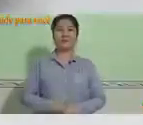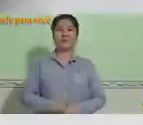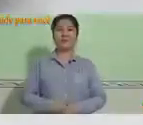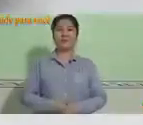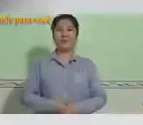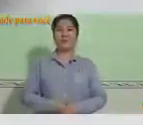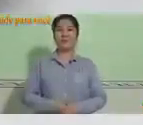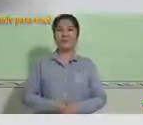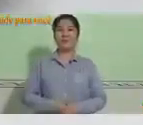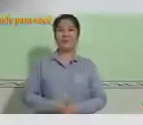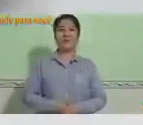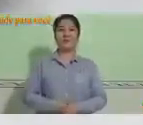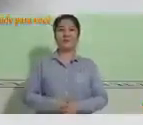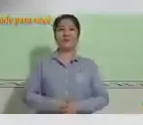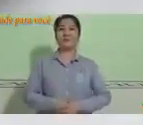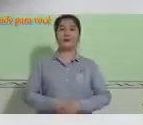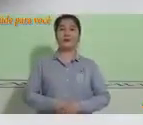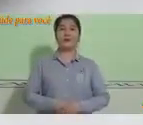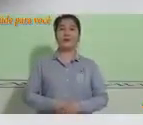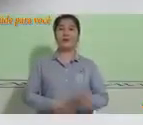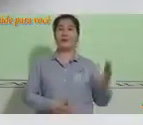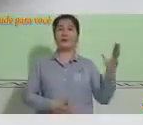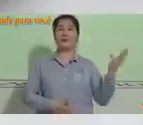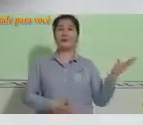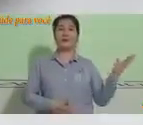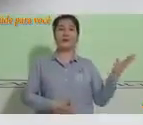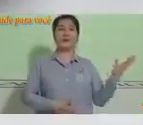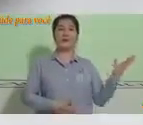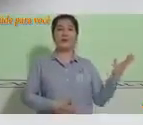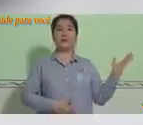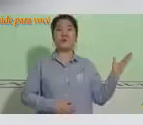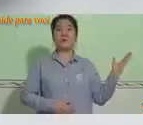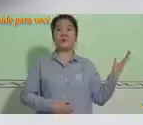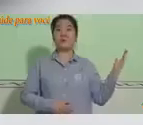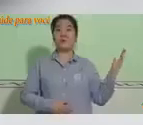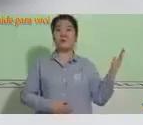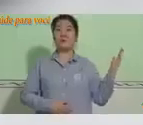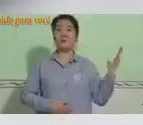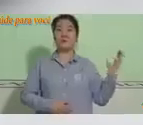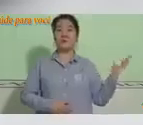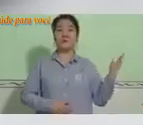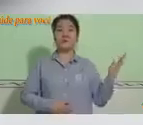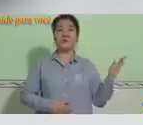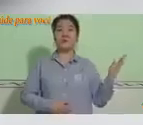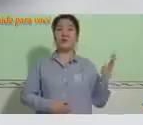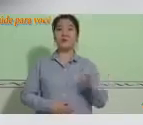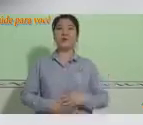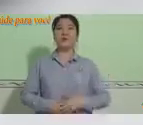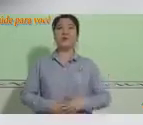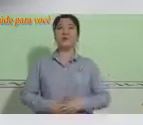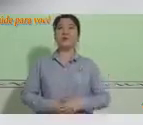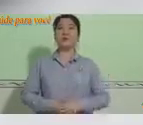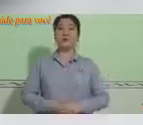PORAFETARLOCAISCOMO, músculos, tendões, nervos, articulações, vasossanguíneos e pele.